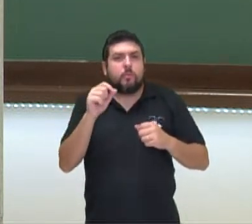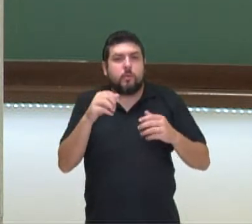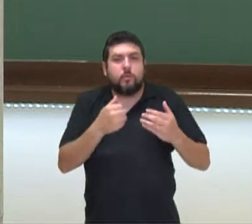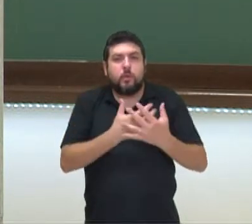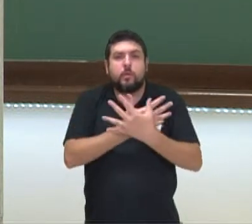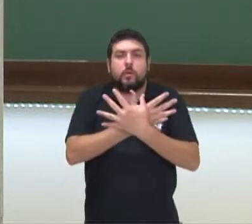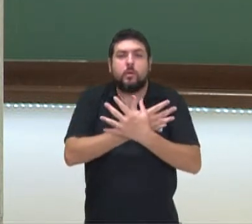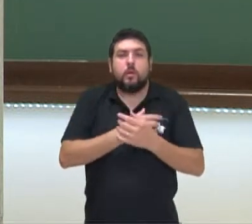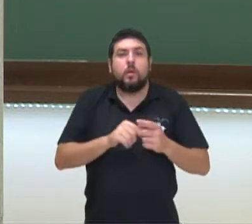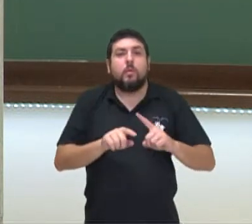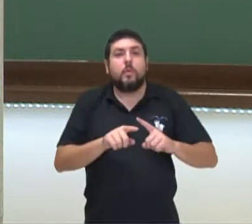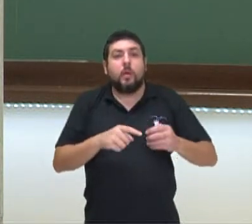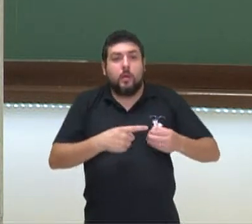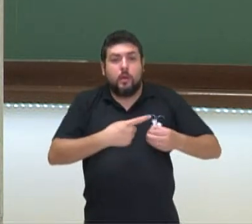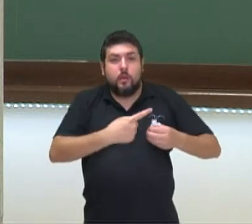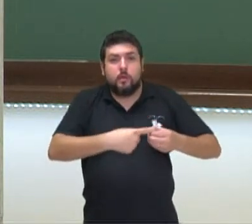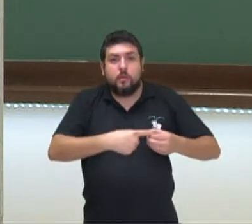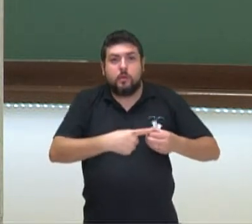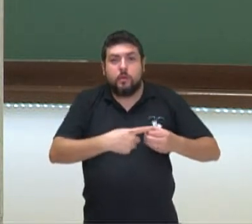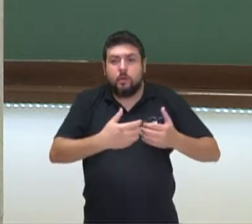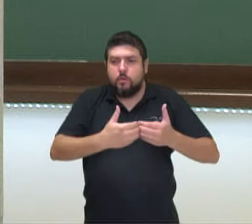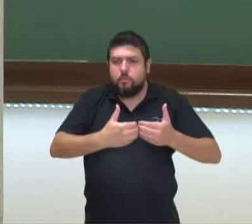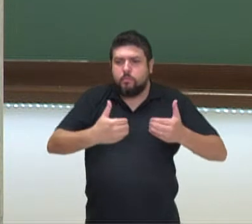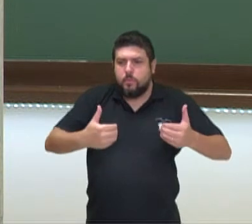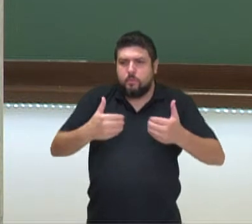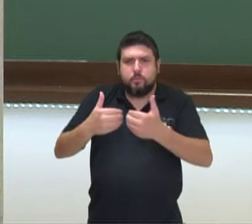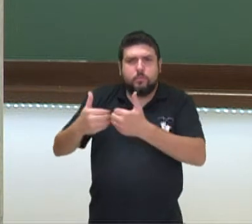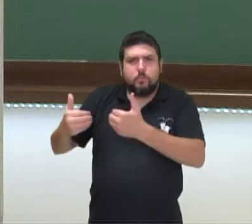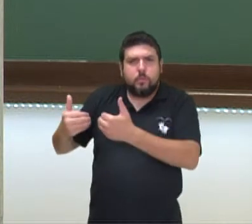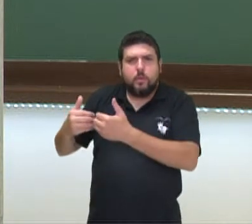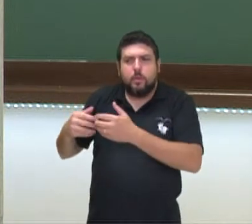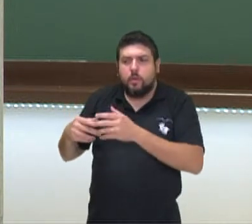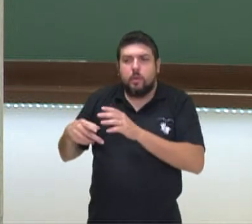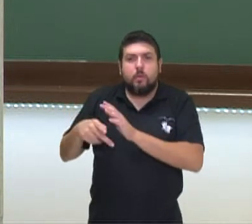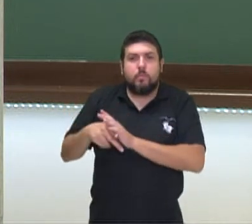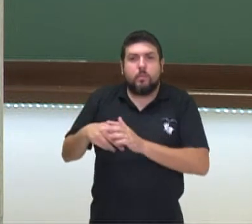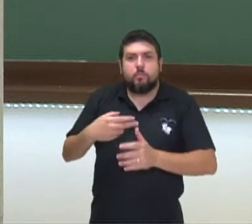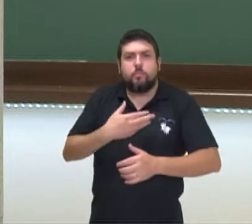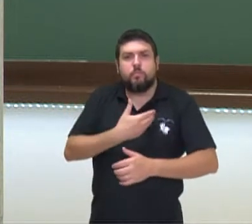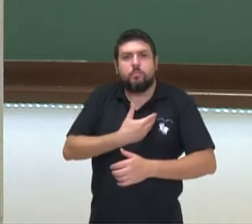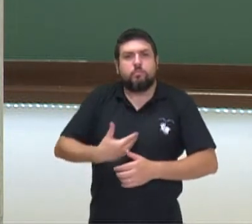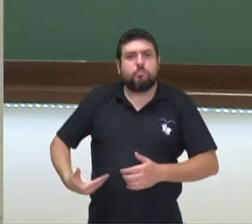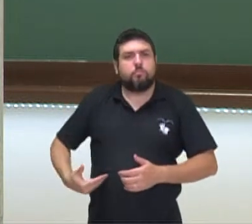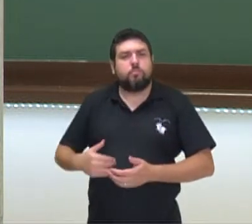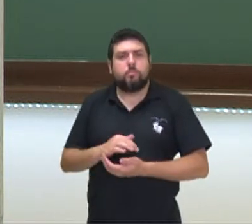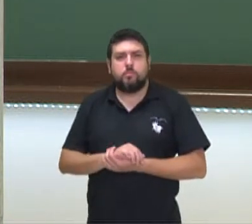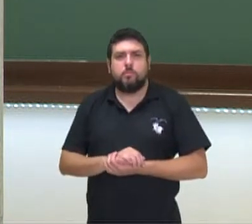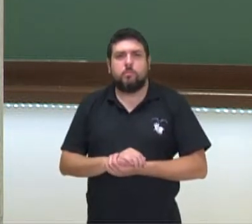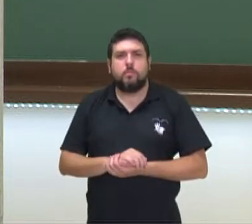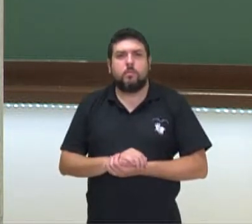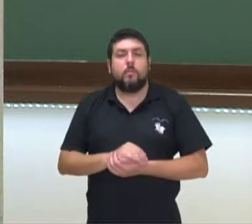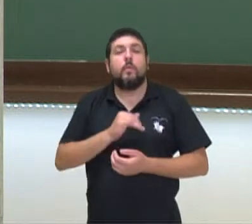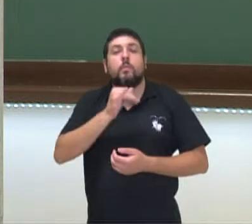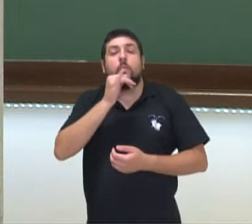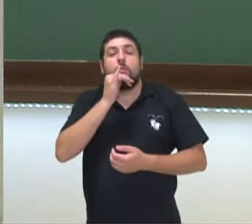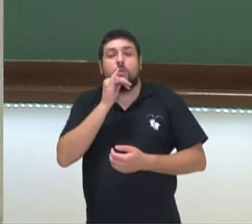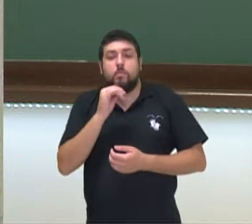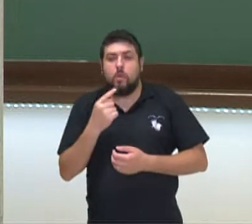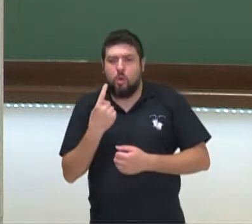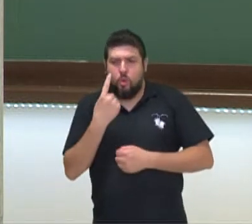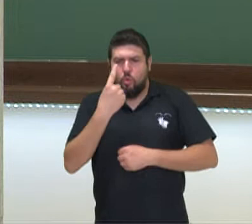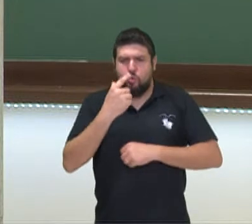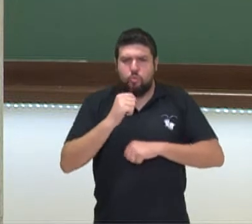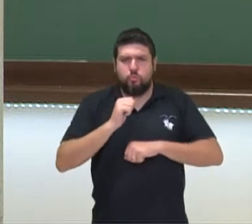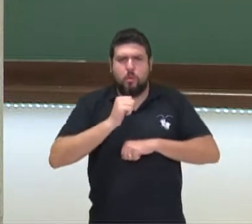era independente, tinha o seu próprio governante, né? Então, eu não posso dizer, por exemplo, que eu vou ter um grande imperador